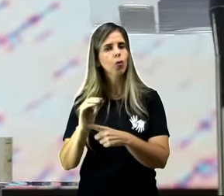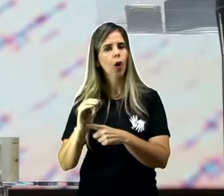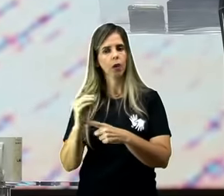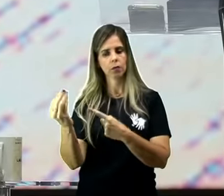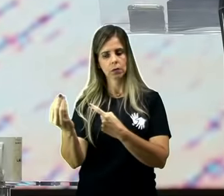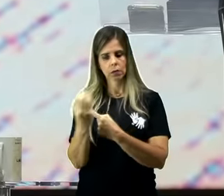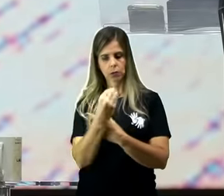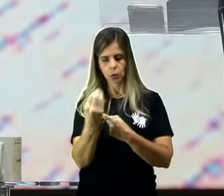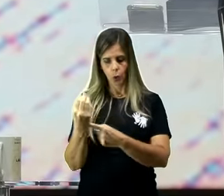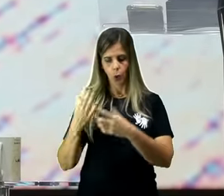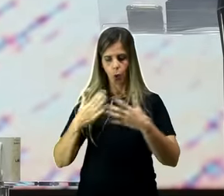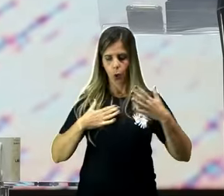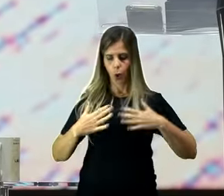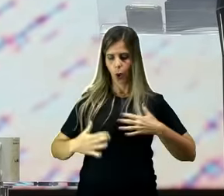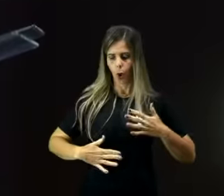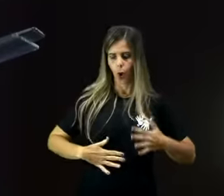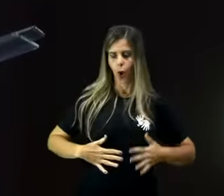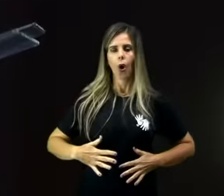mim.